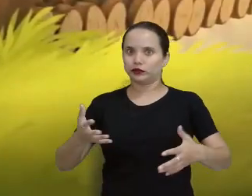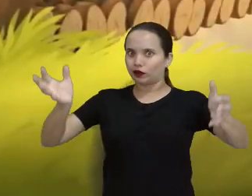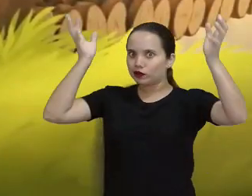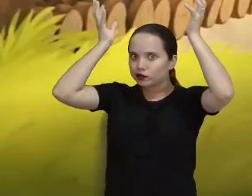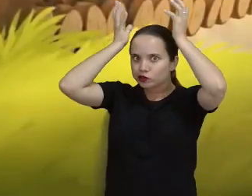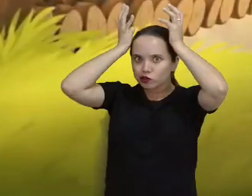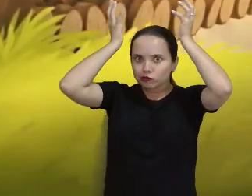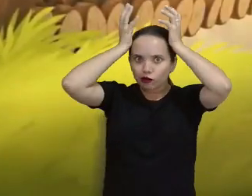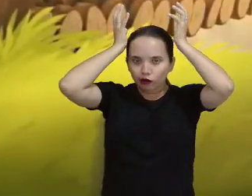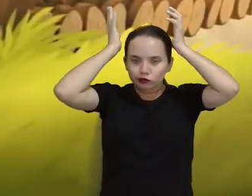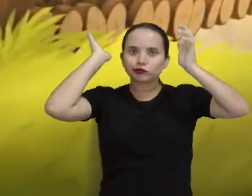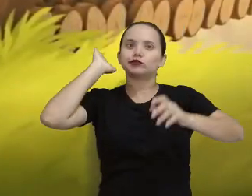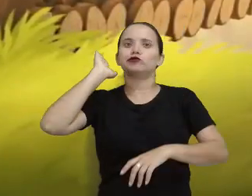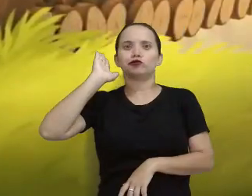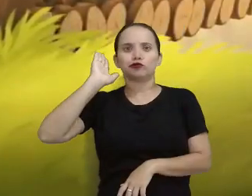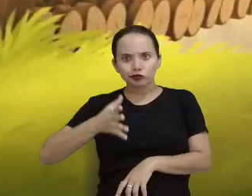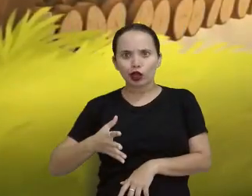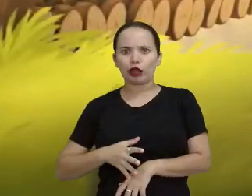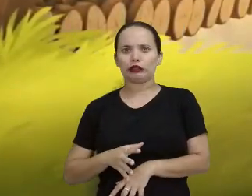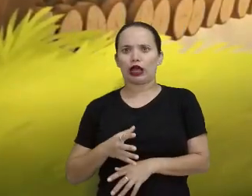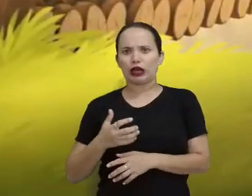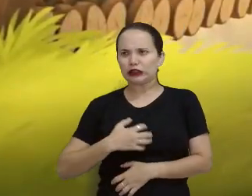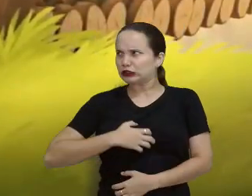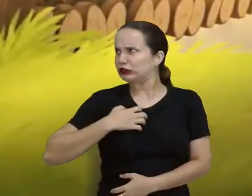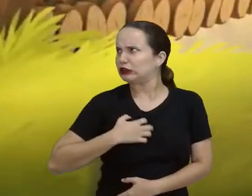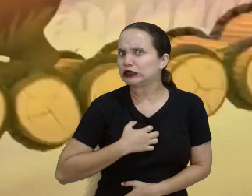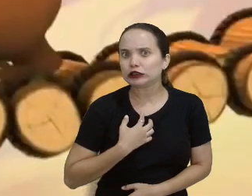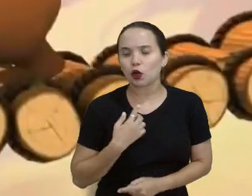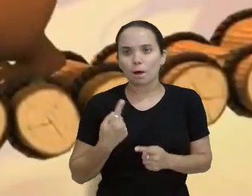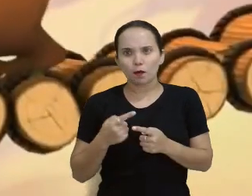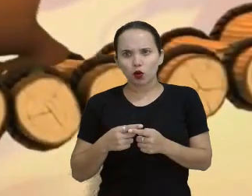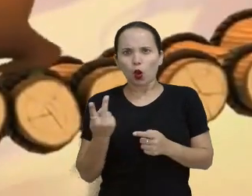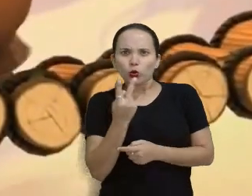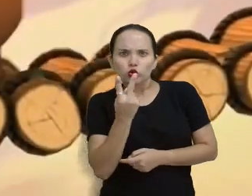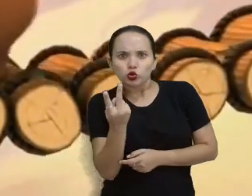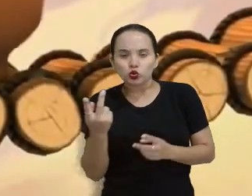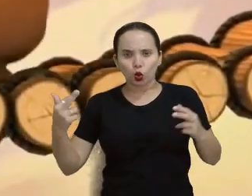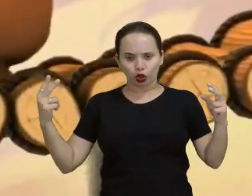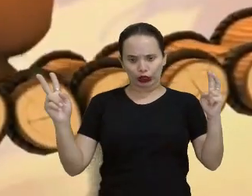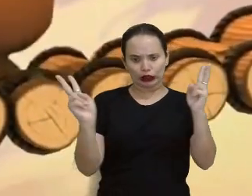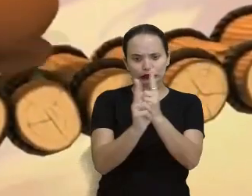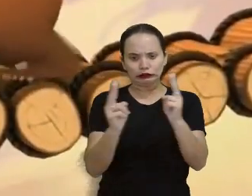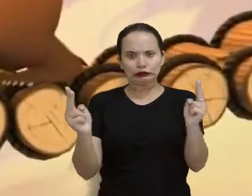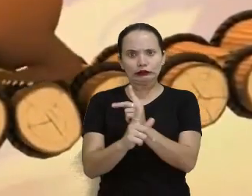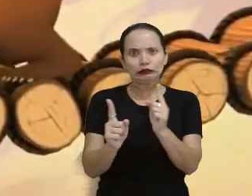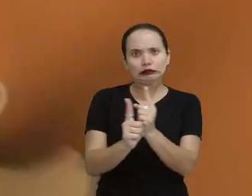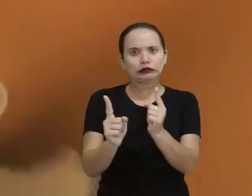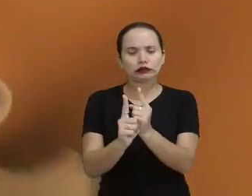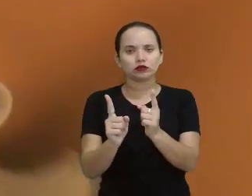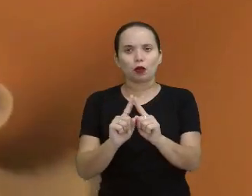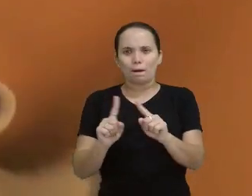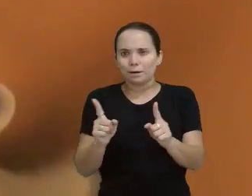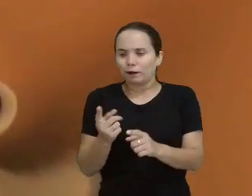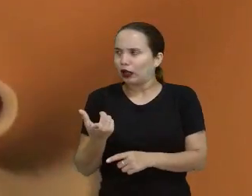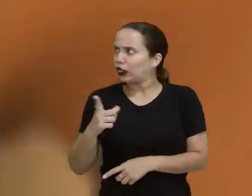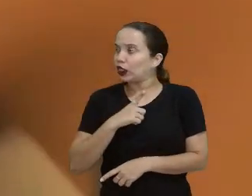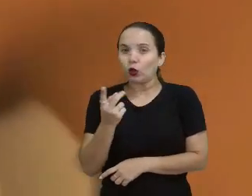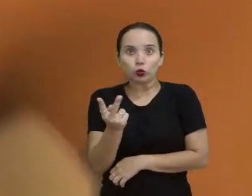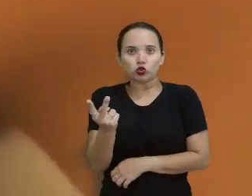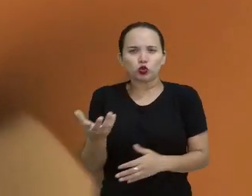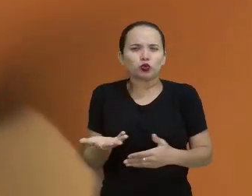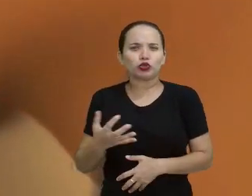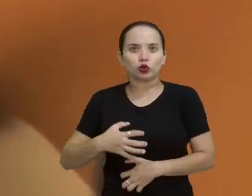meio mal-humorado, né? Porque ele quer passar e o urso tá estressando ele. Então, veja como a situação ela vai, ó, chegando no nível de estresse